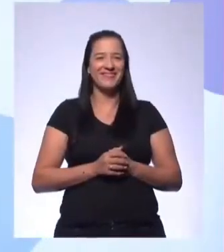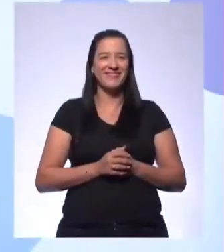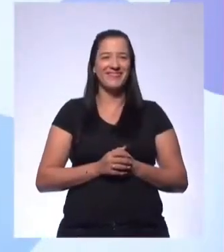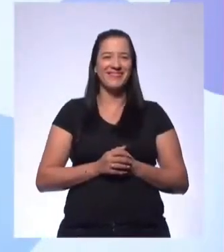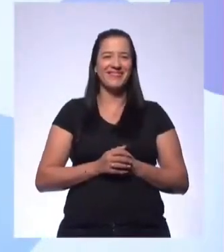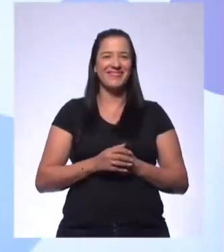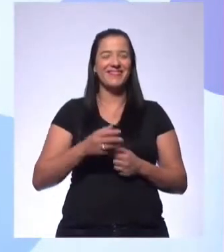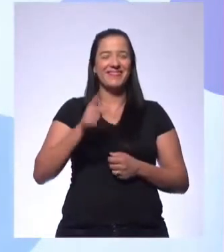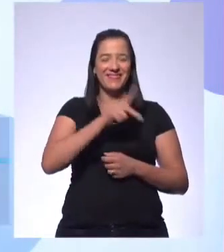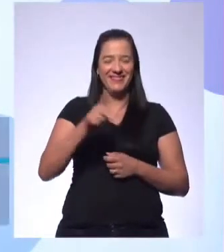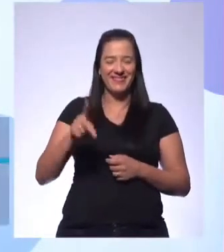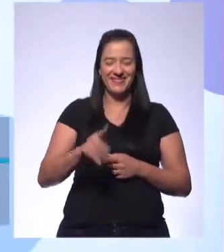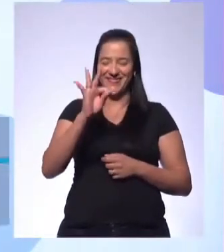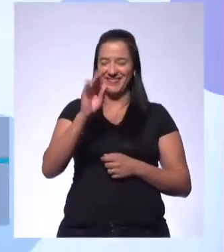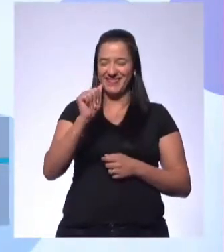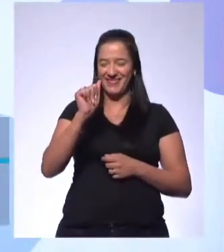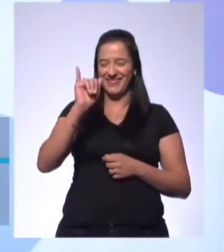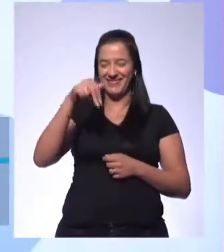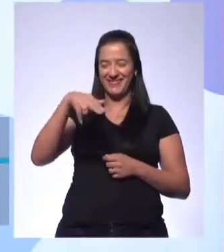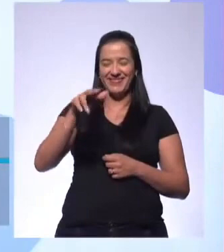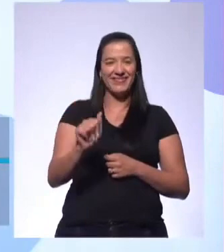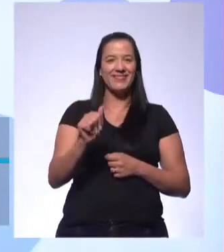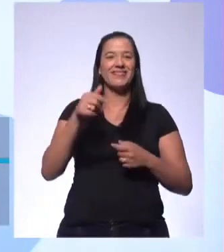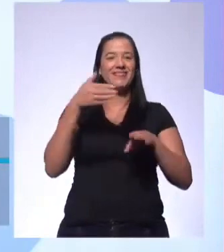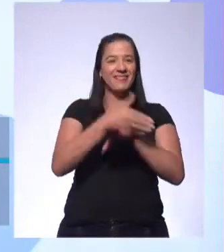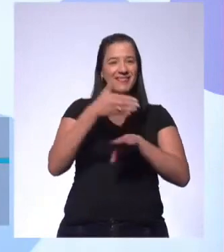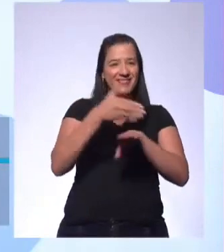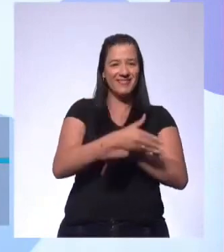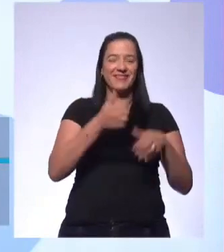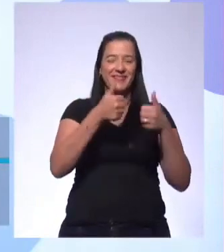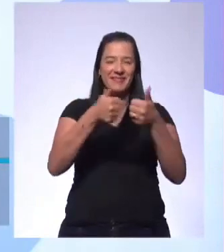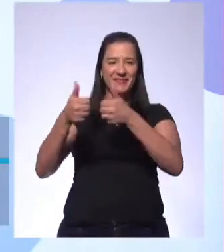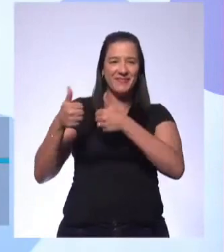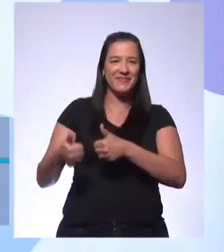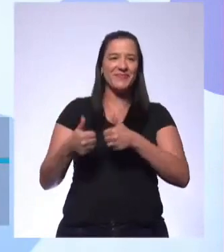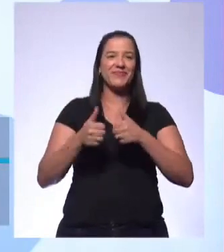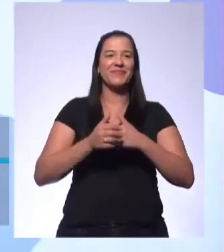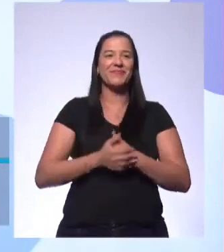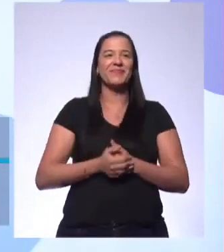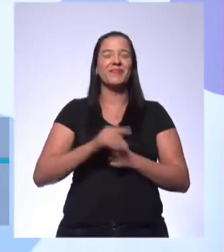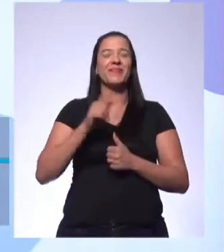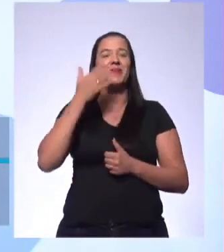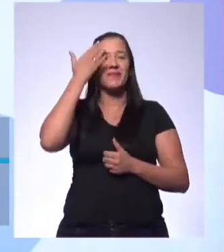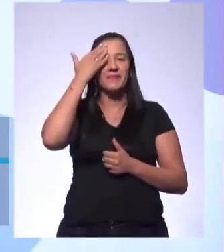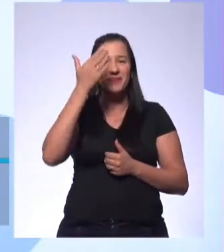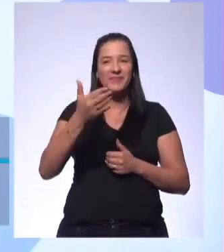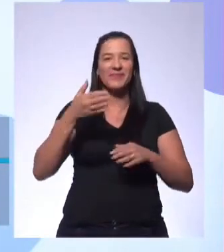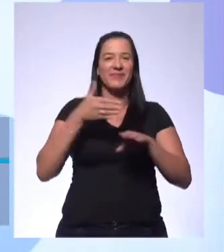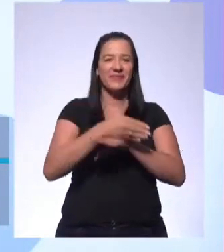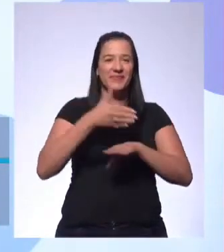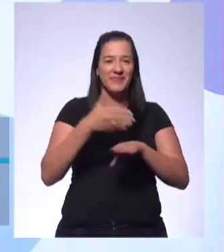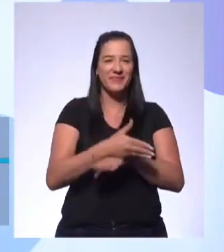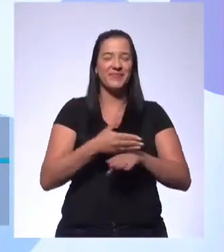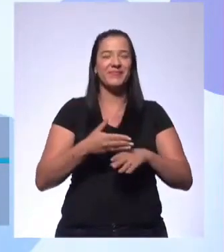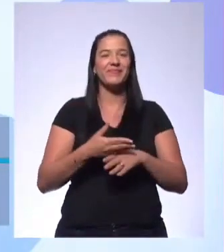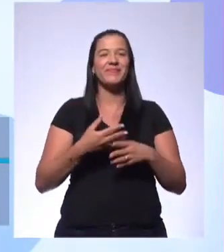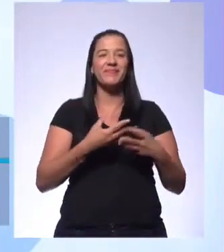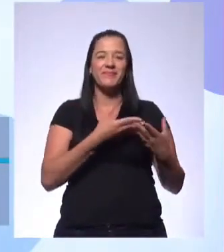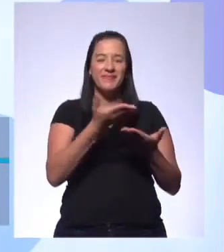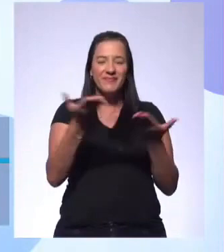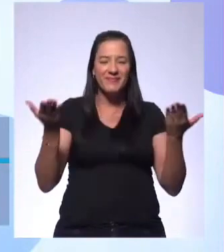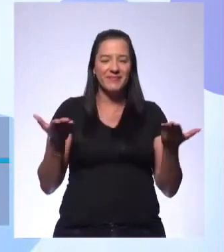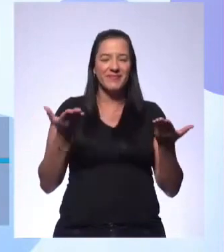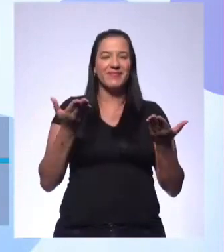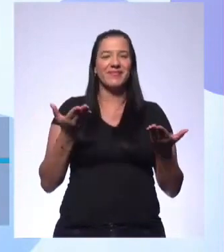Professora Tayana, o pessoal participando aqui, muita gente participando, bem legal. Obrigado pelas participações de vocês, gente, alunos, professores participando.